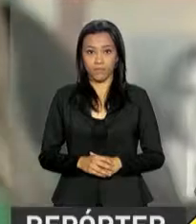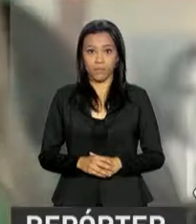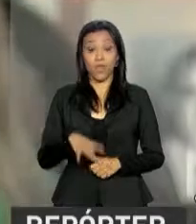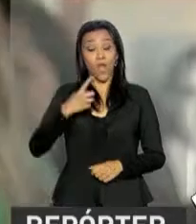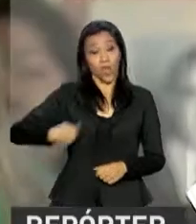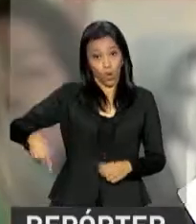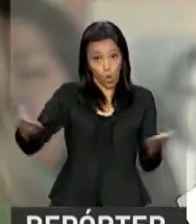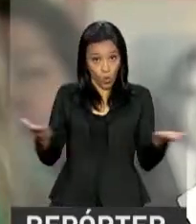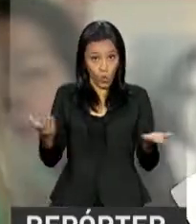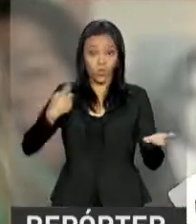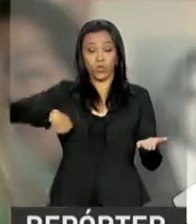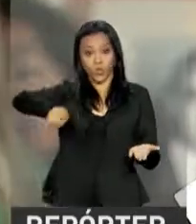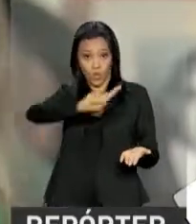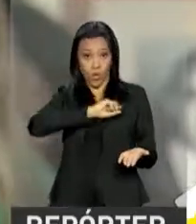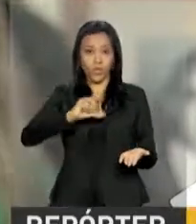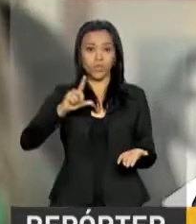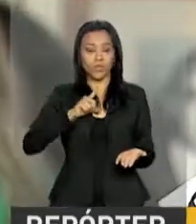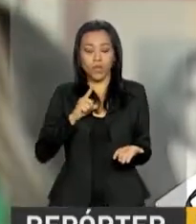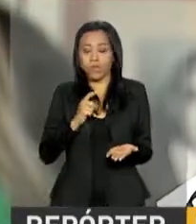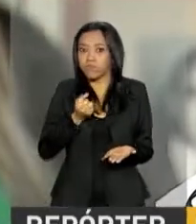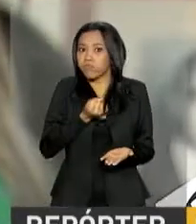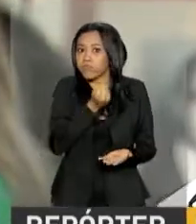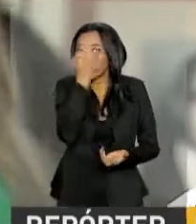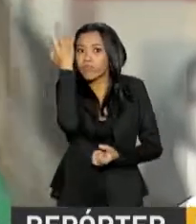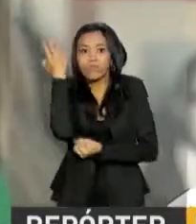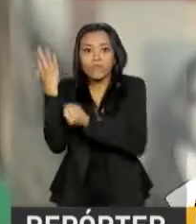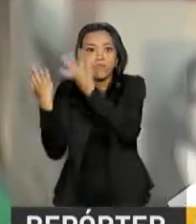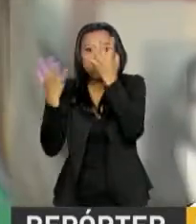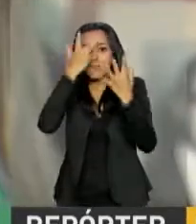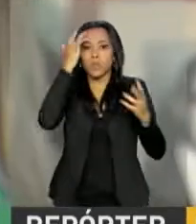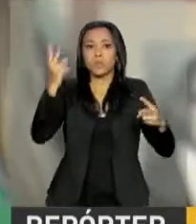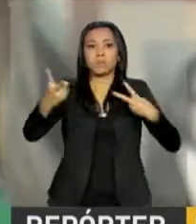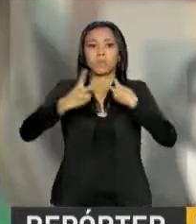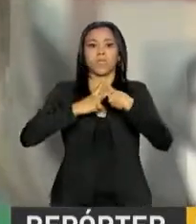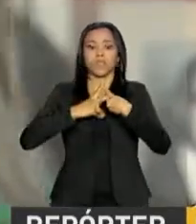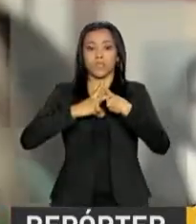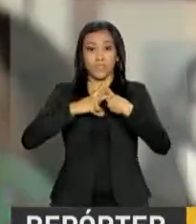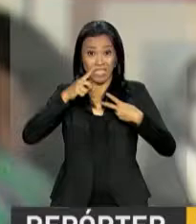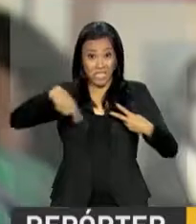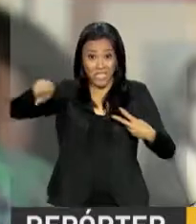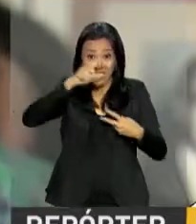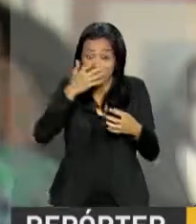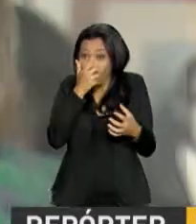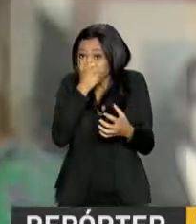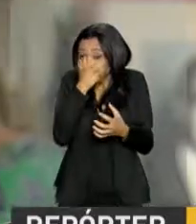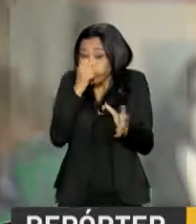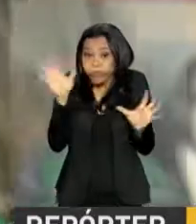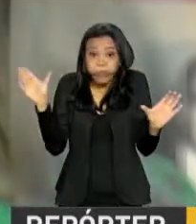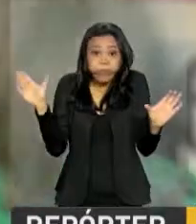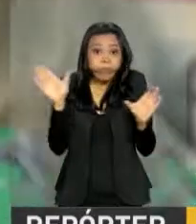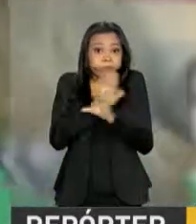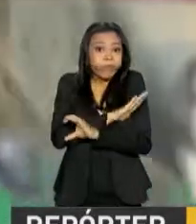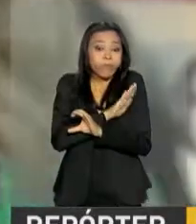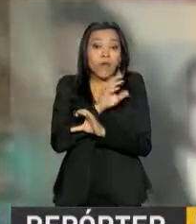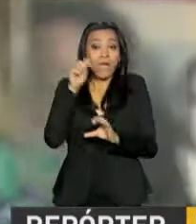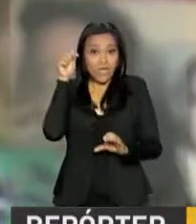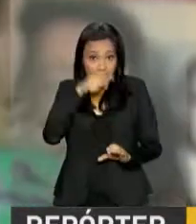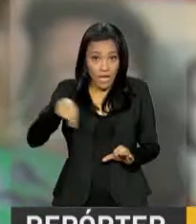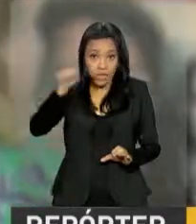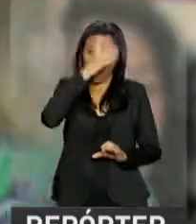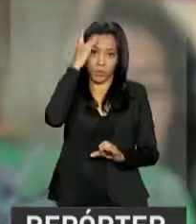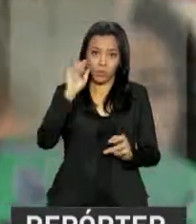Nós hoje temos uma superpopulação carcerária. E essa superpopulação